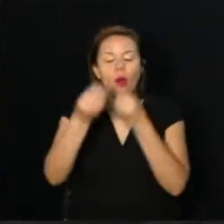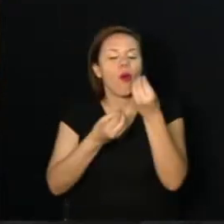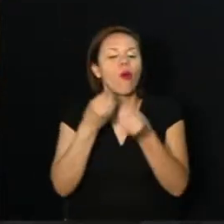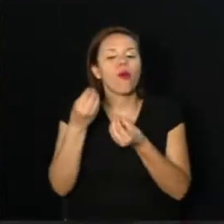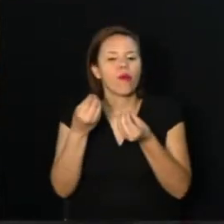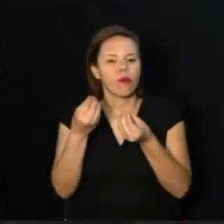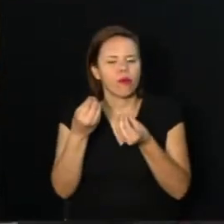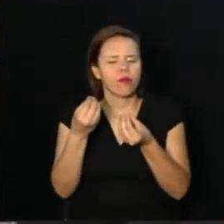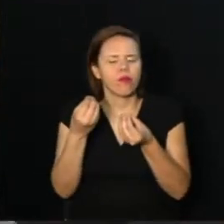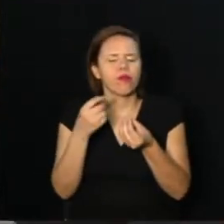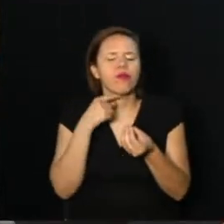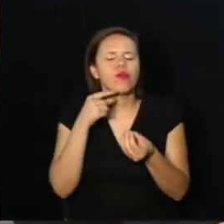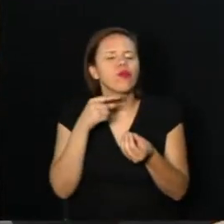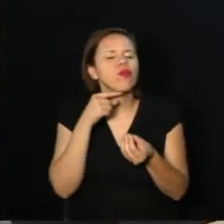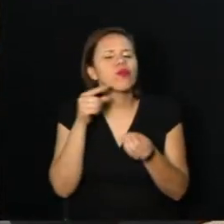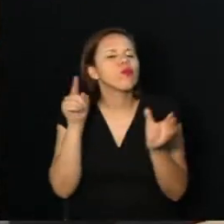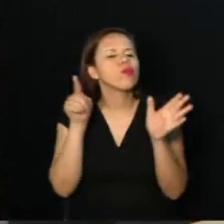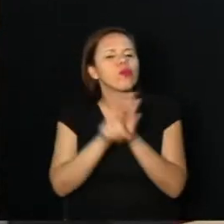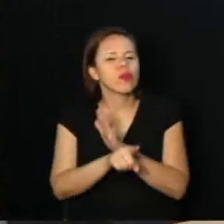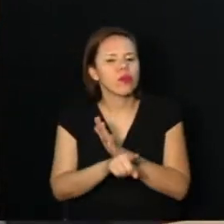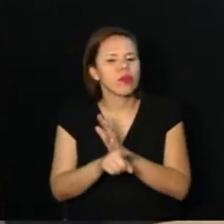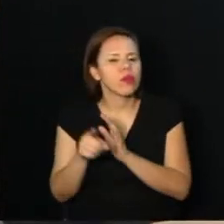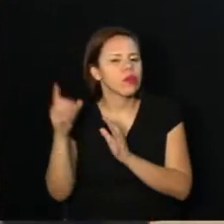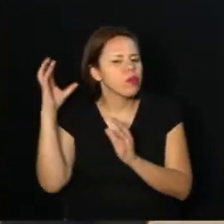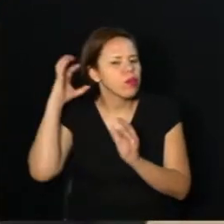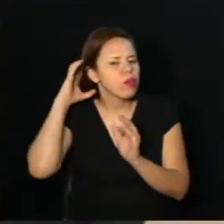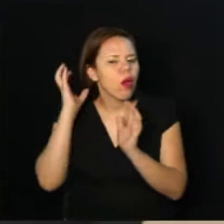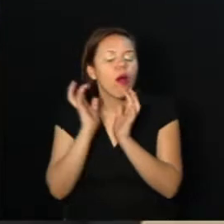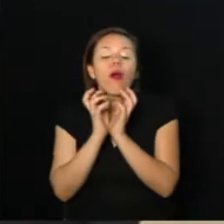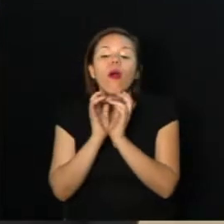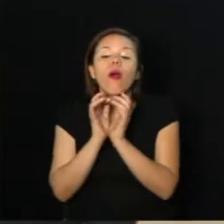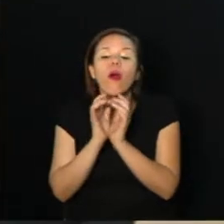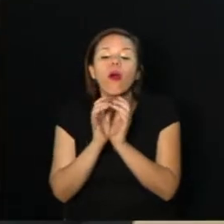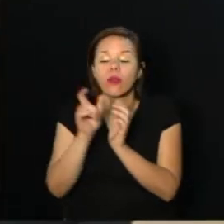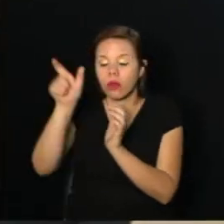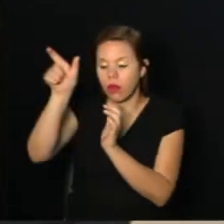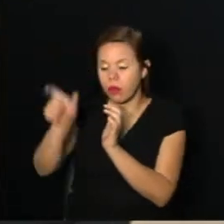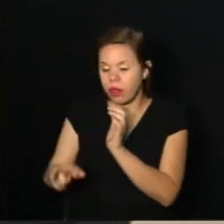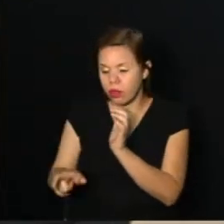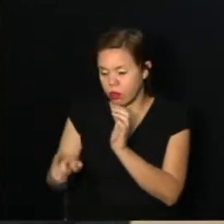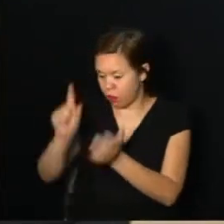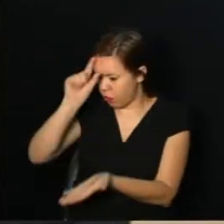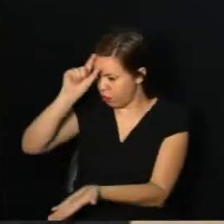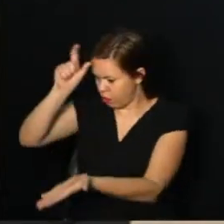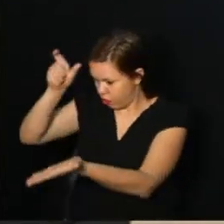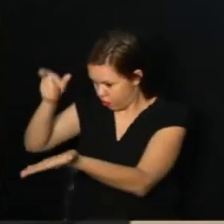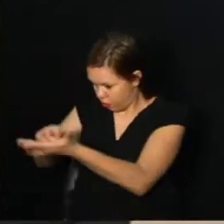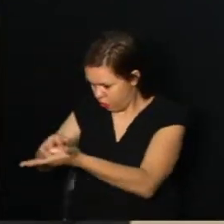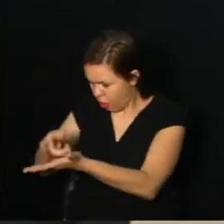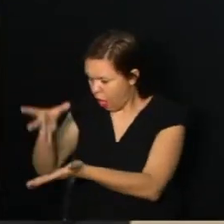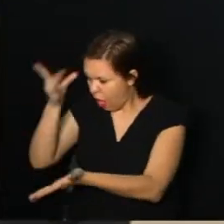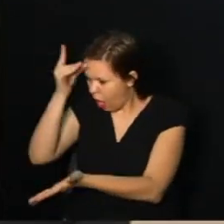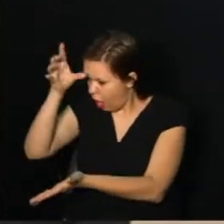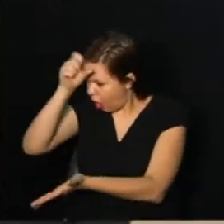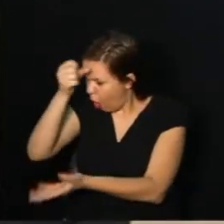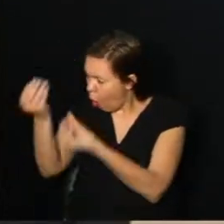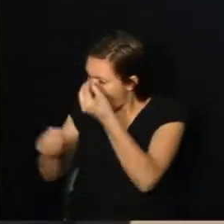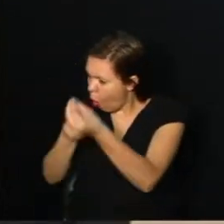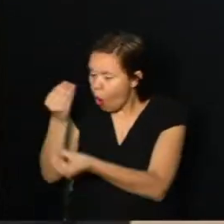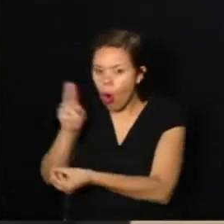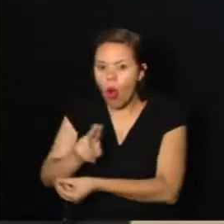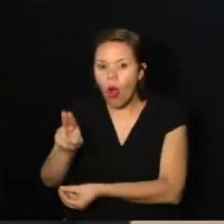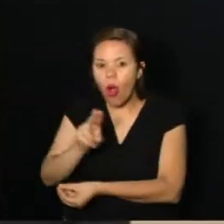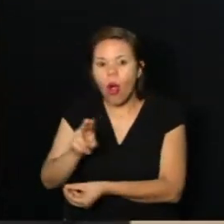pergunta, o cérebro do disléxico aprende? Como é que eu faço para usar isso